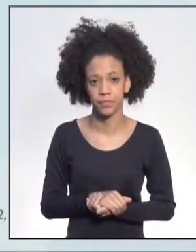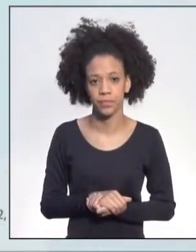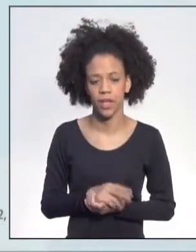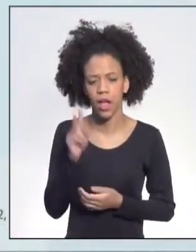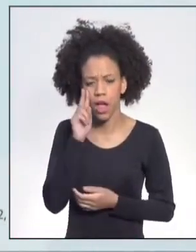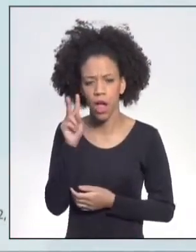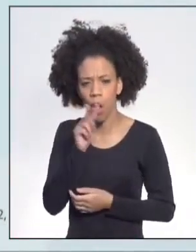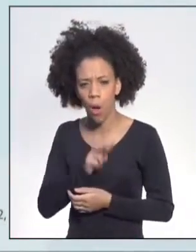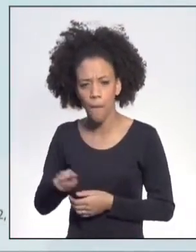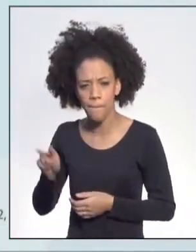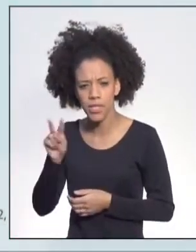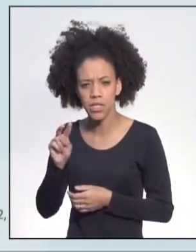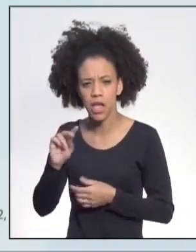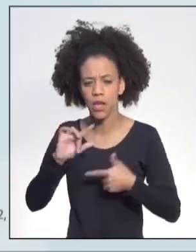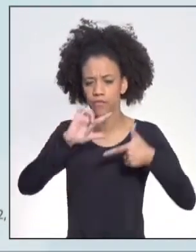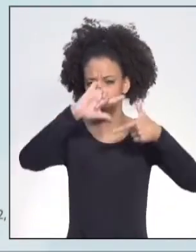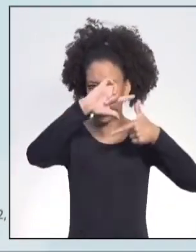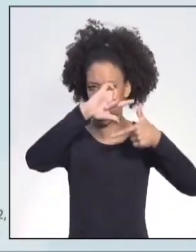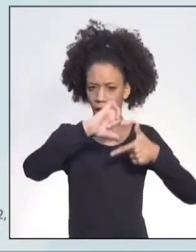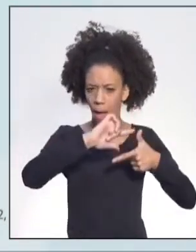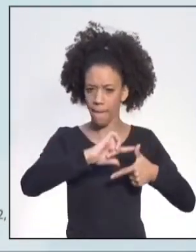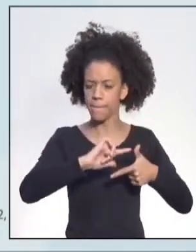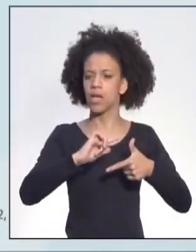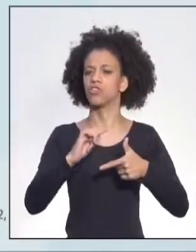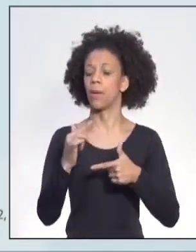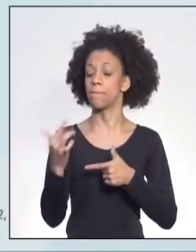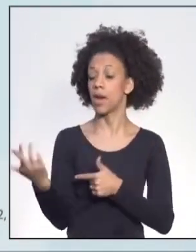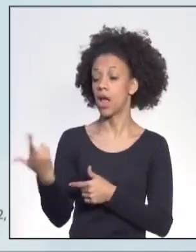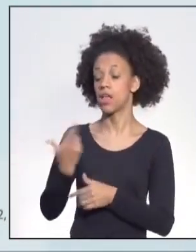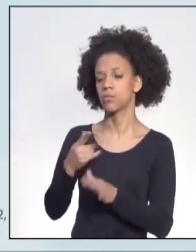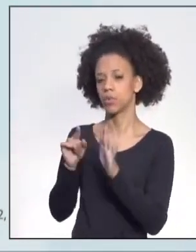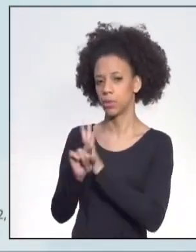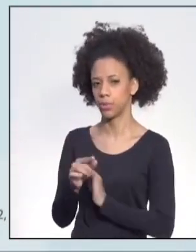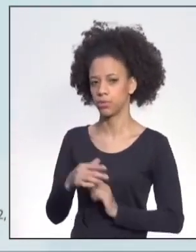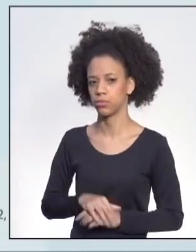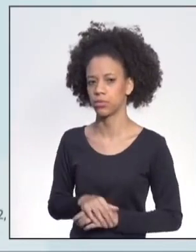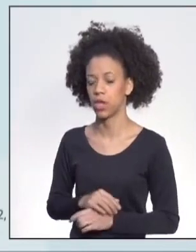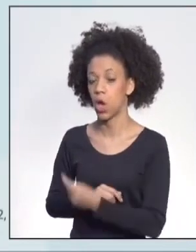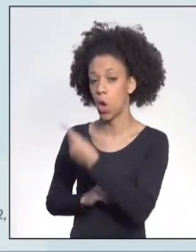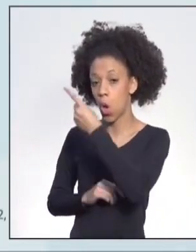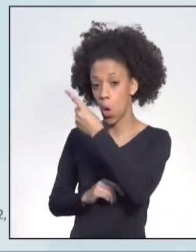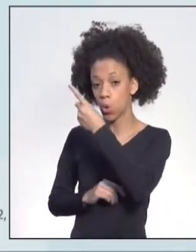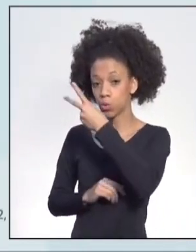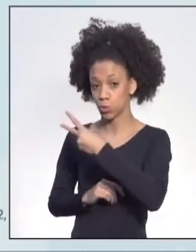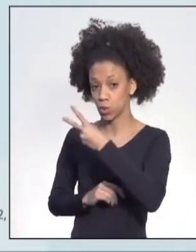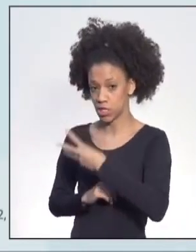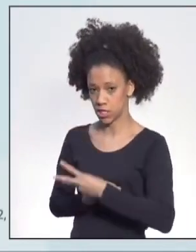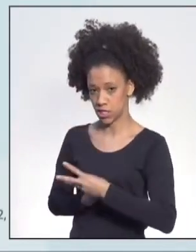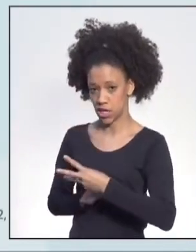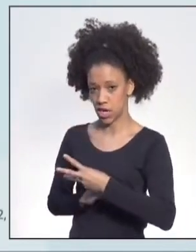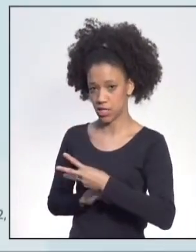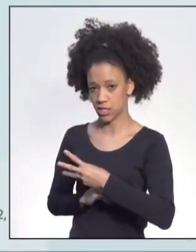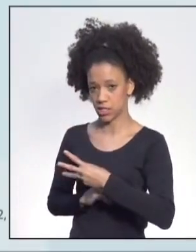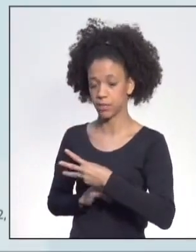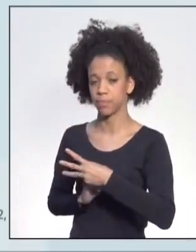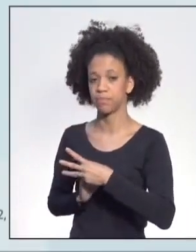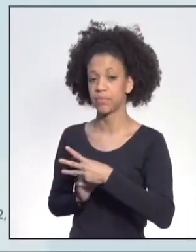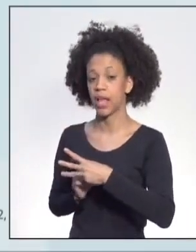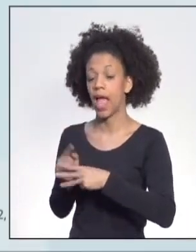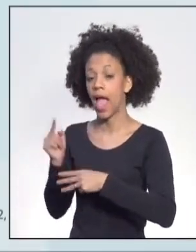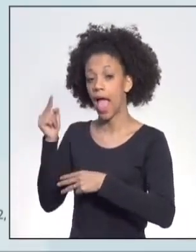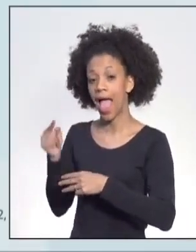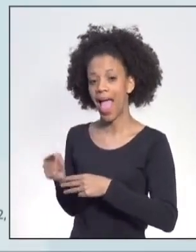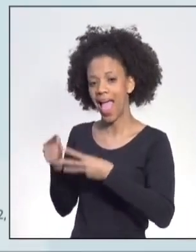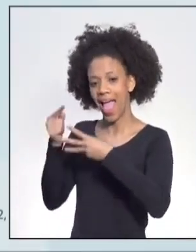Observe as imagens para responder a questão. Aí você tem a imagem 1, 2 e 3. Essas